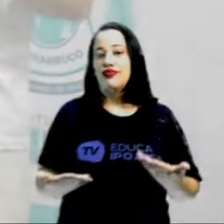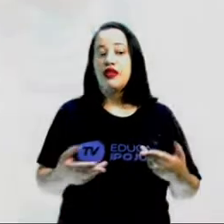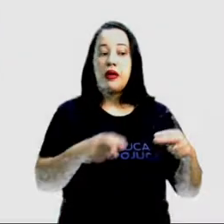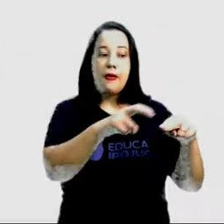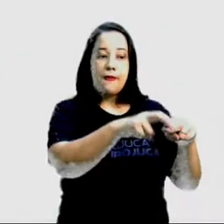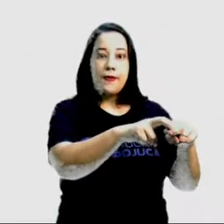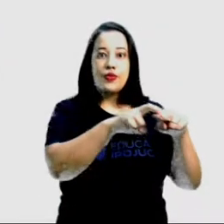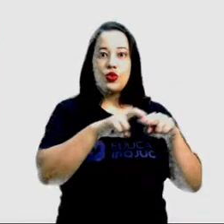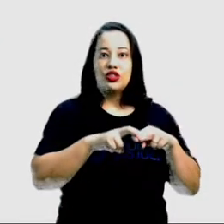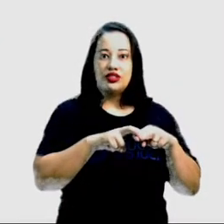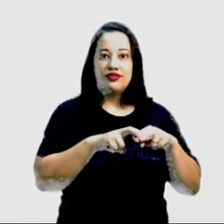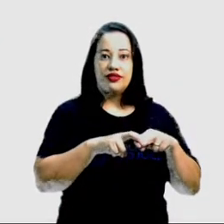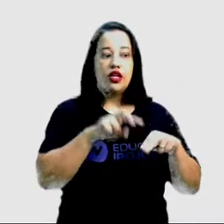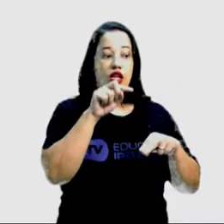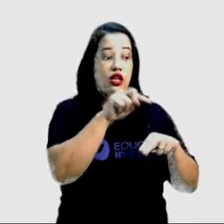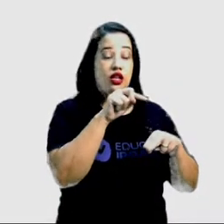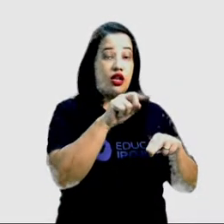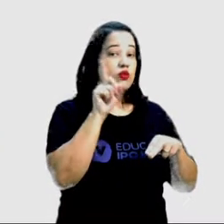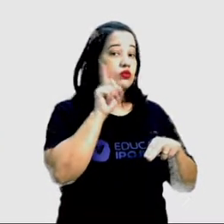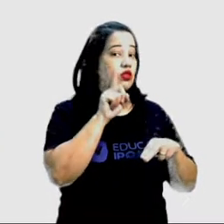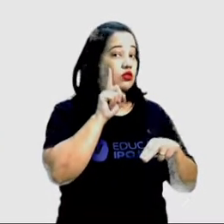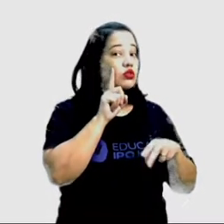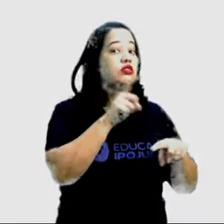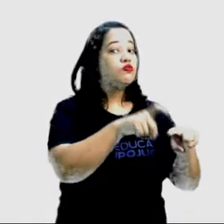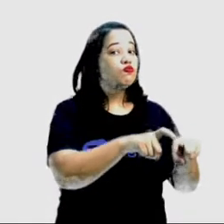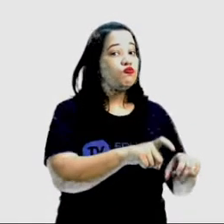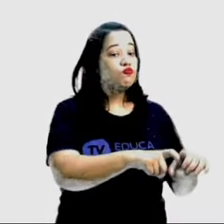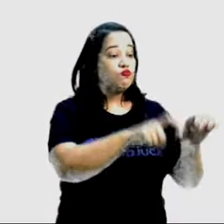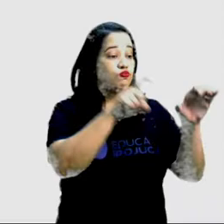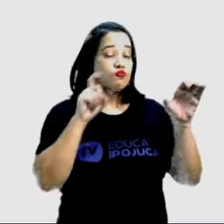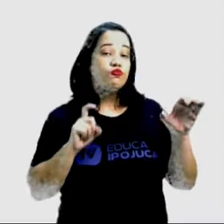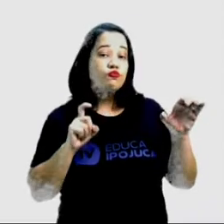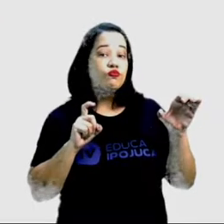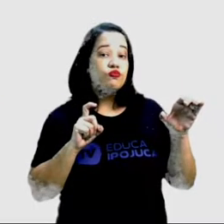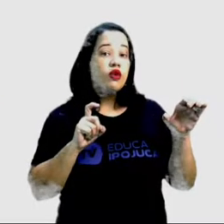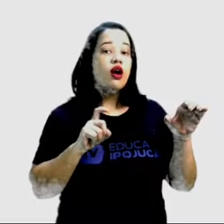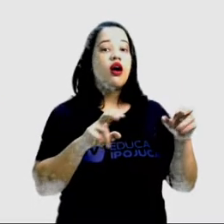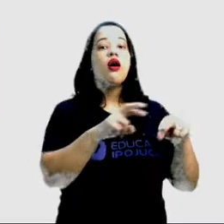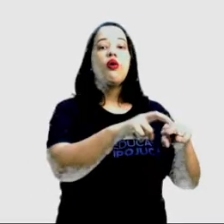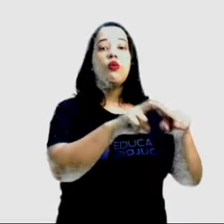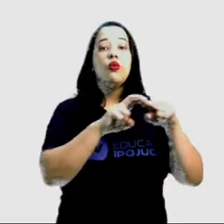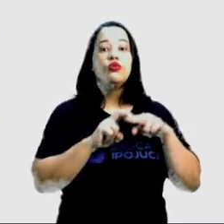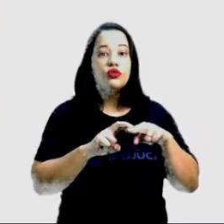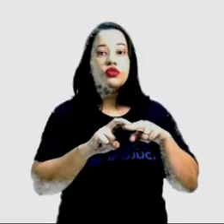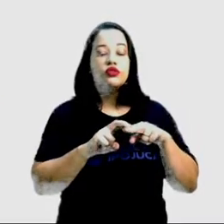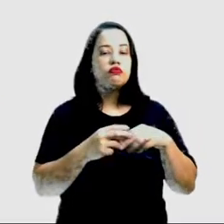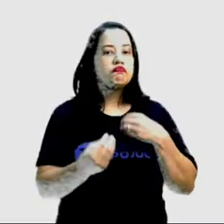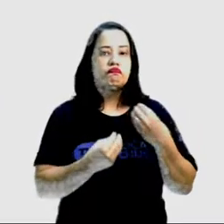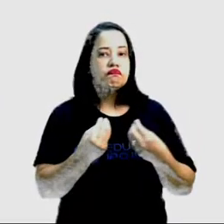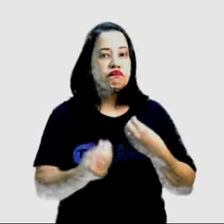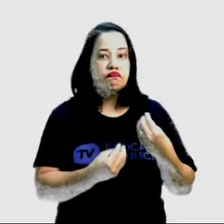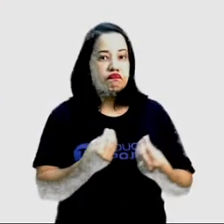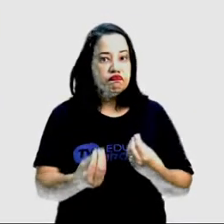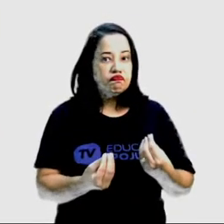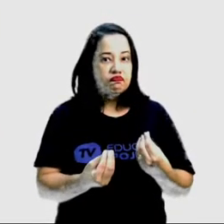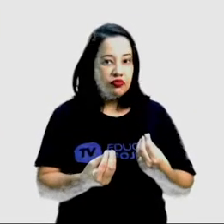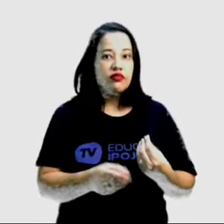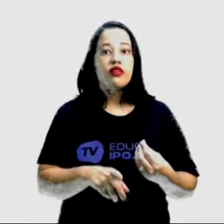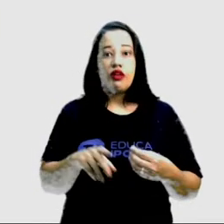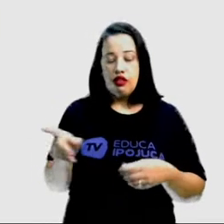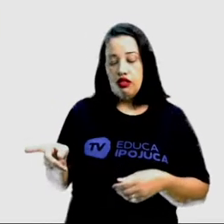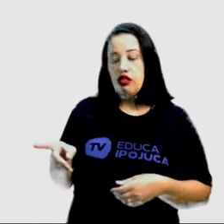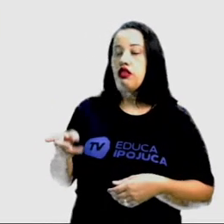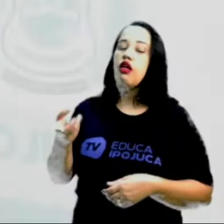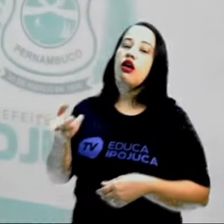Motivos da independência dos Estados Unidos. E por que foi que os Estados Unidos se tornou então independente da Inglaterra,